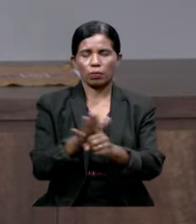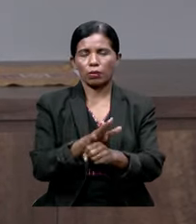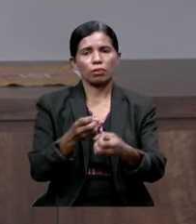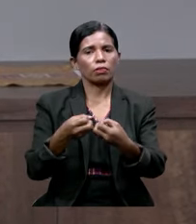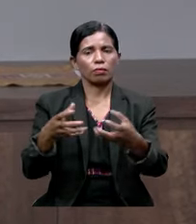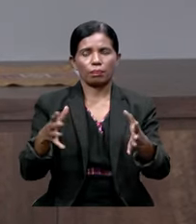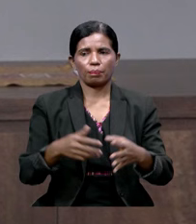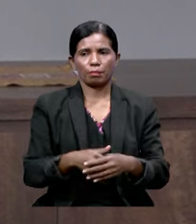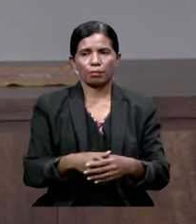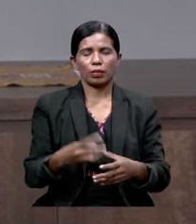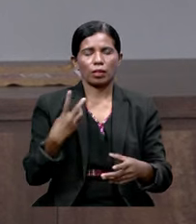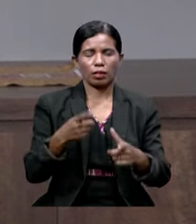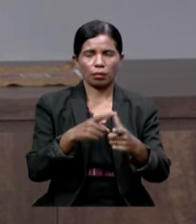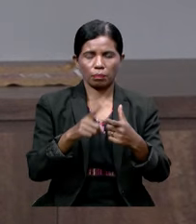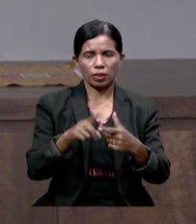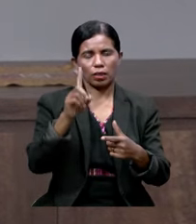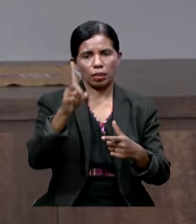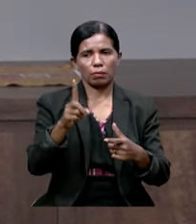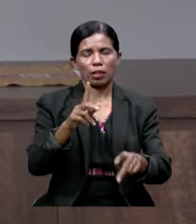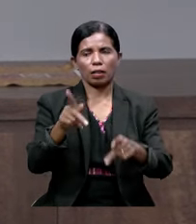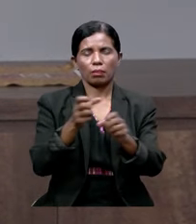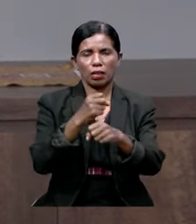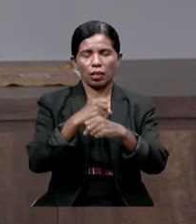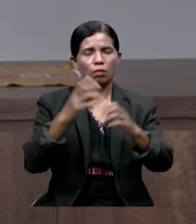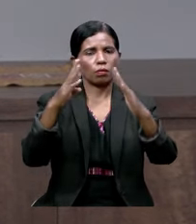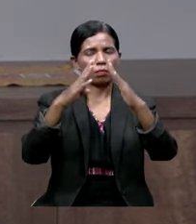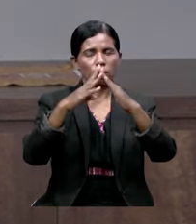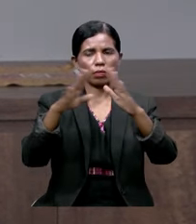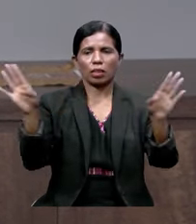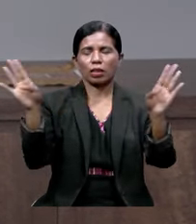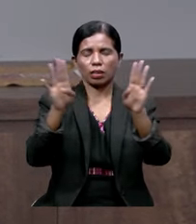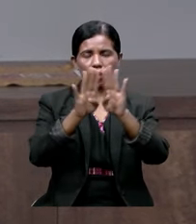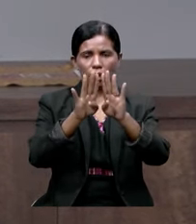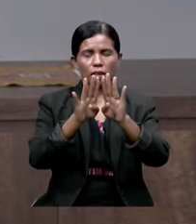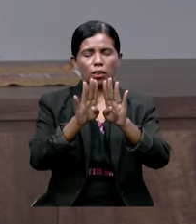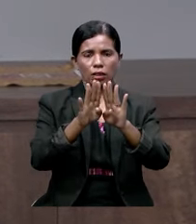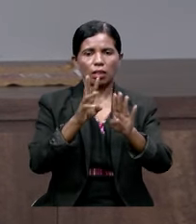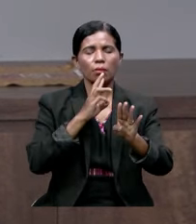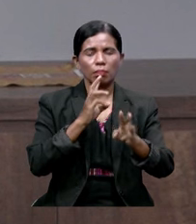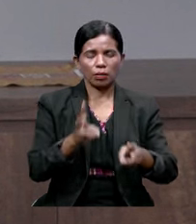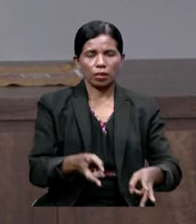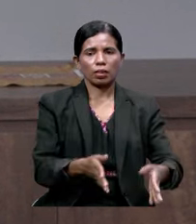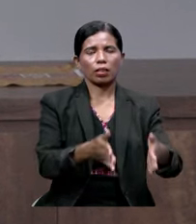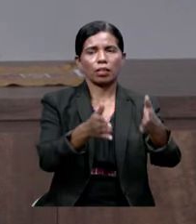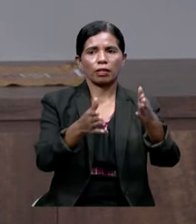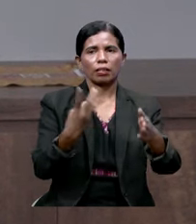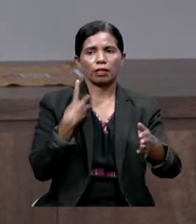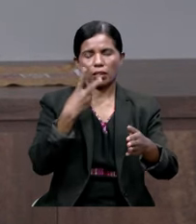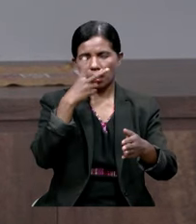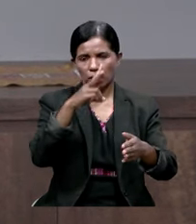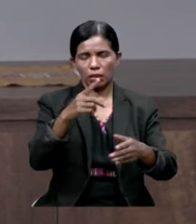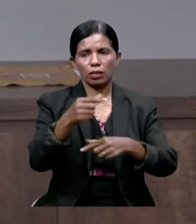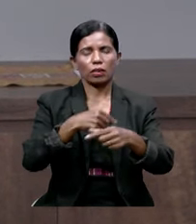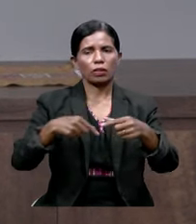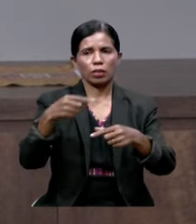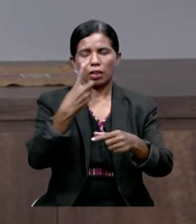um fator humano, né? Ela construiu uma tacatela de drenagem, esse dinheiro. Do ponto de vista de geologia, a